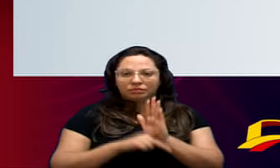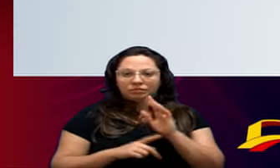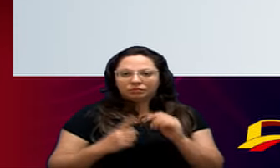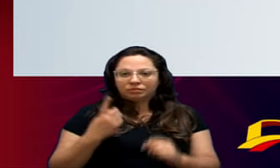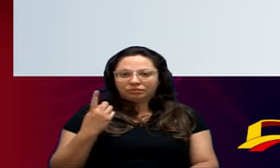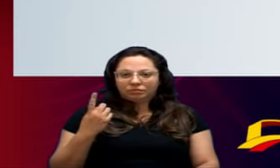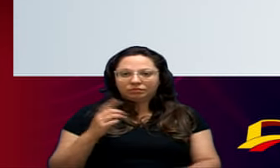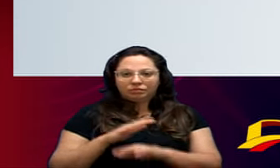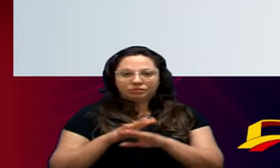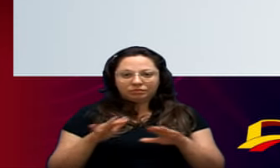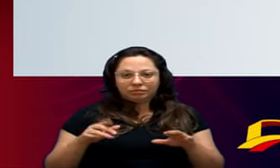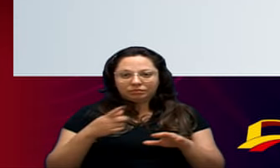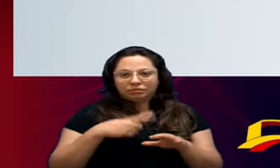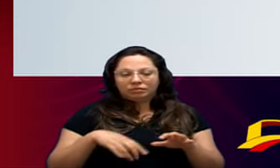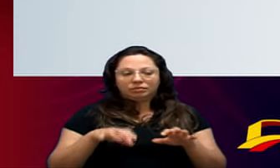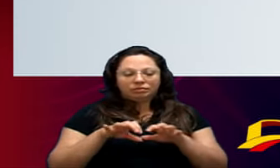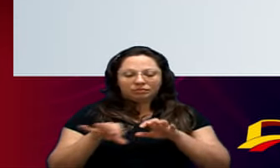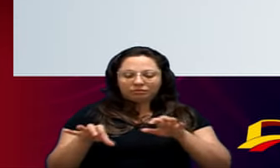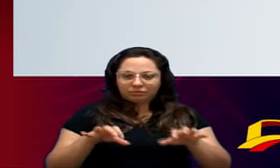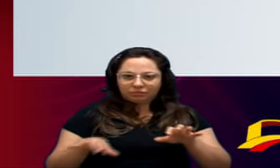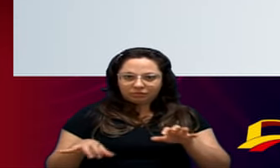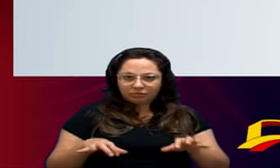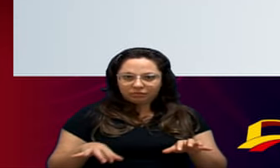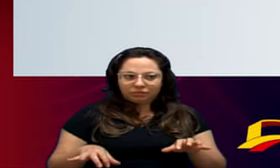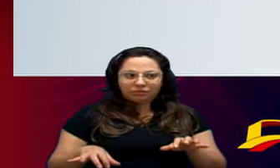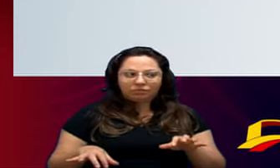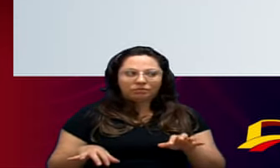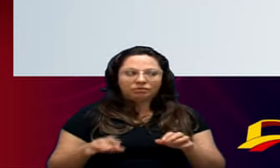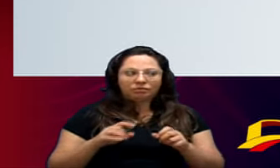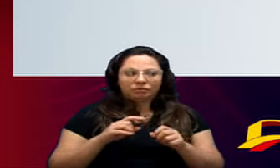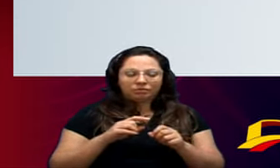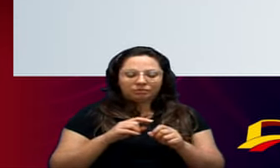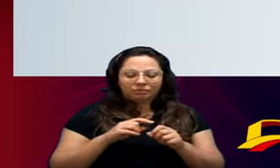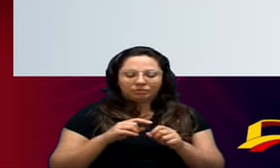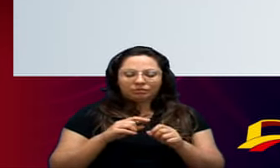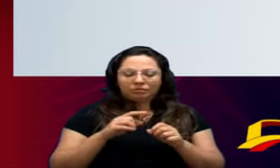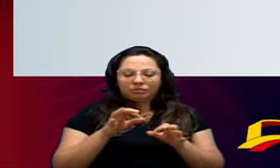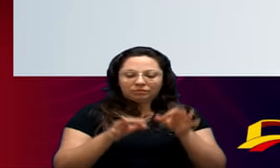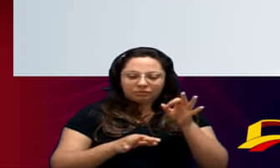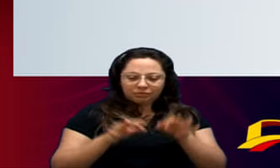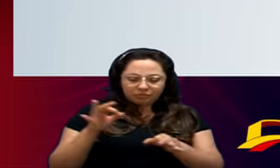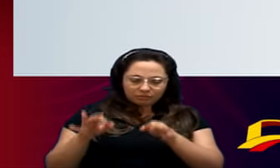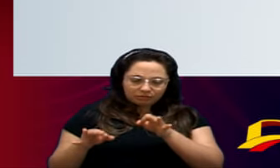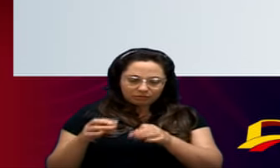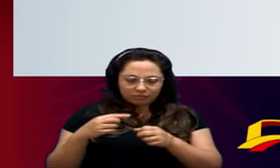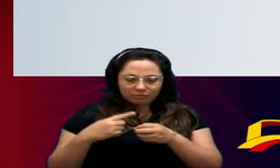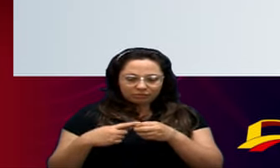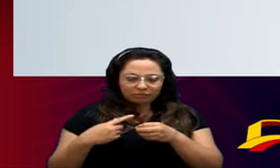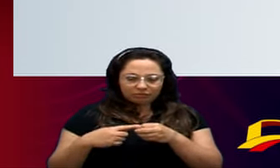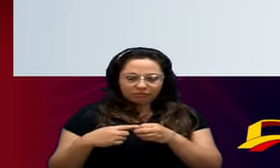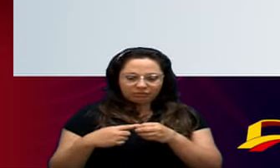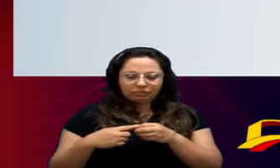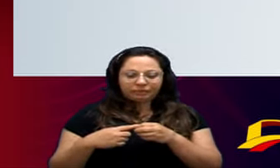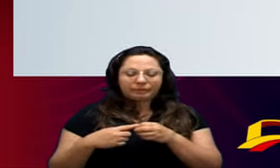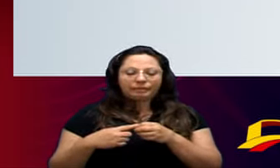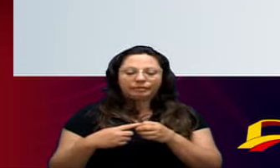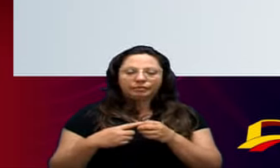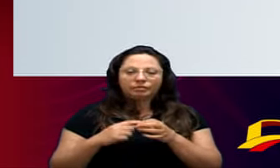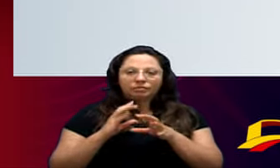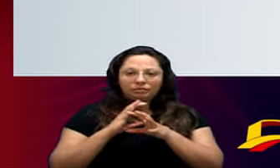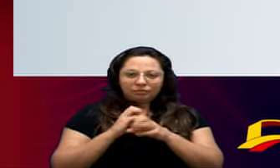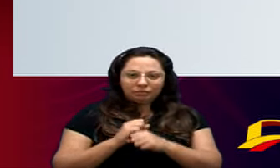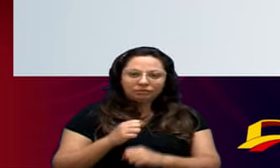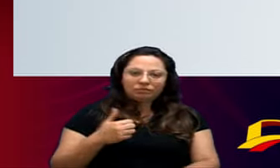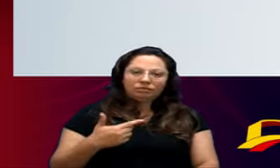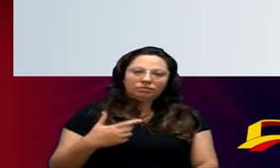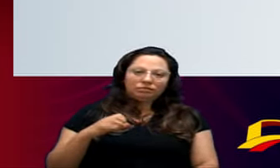dividimos a gestão modernização e manutenção da assistência judiciária do município eh o total do programa é